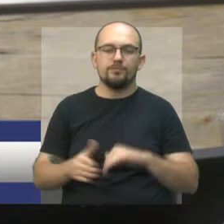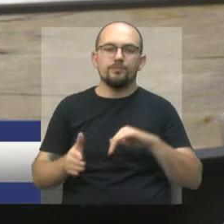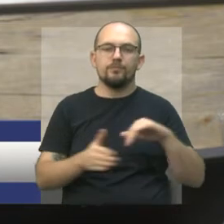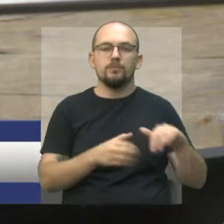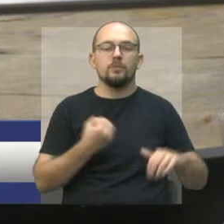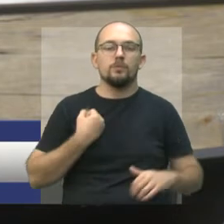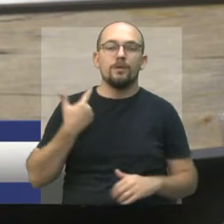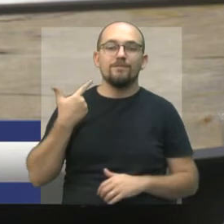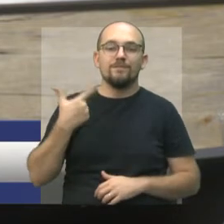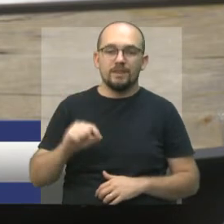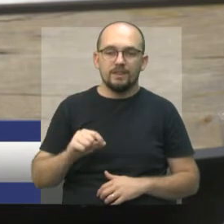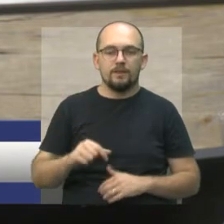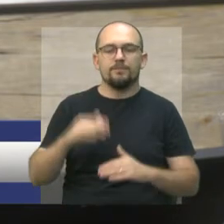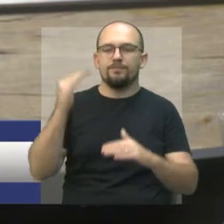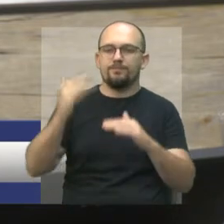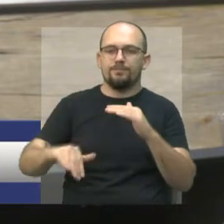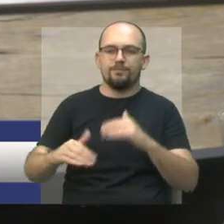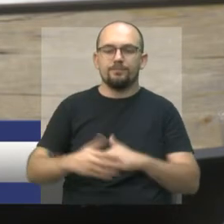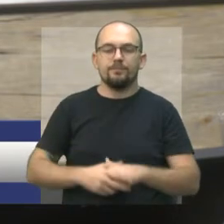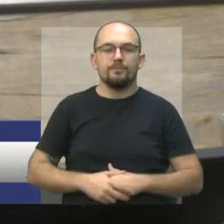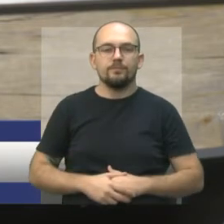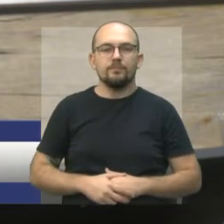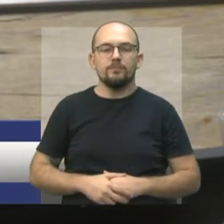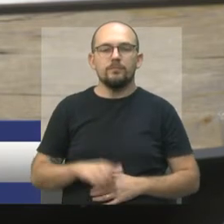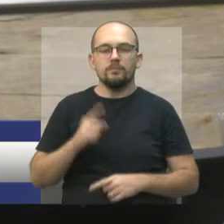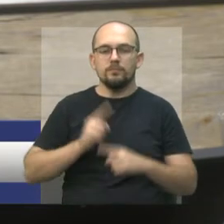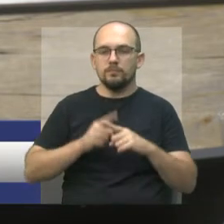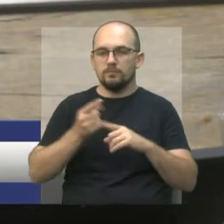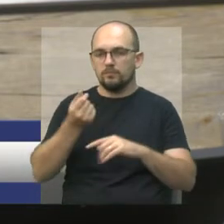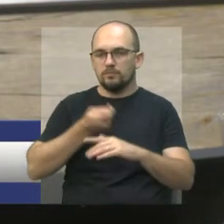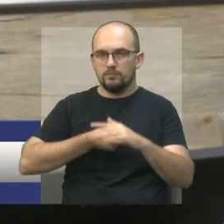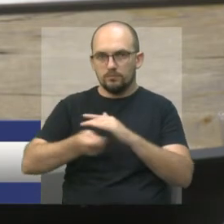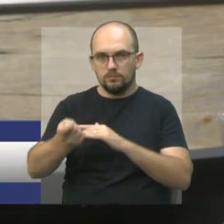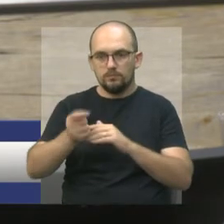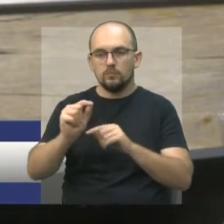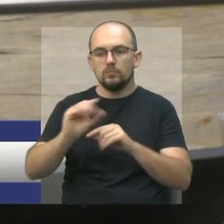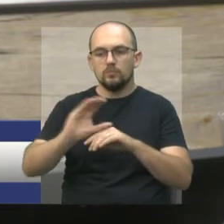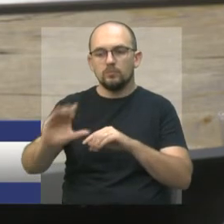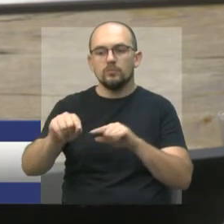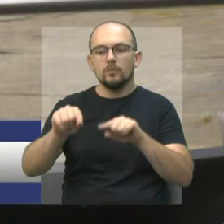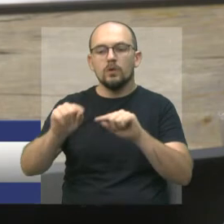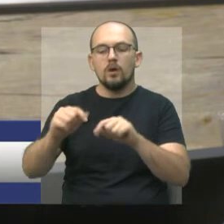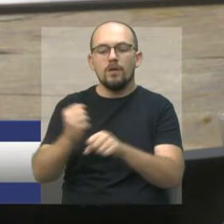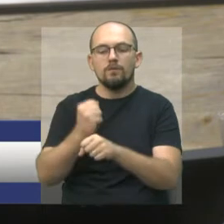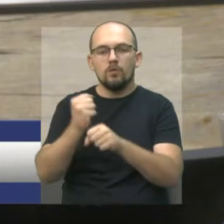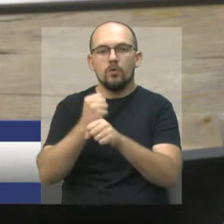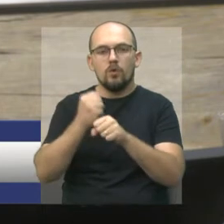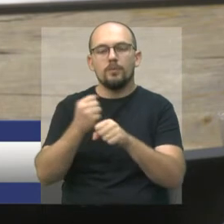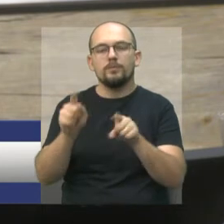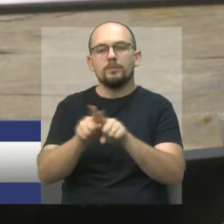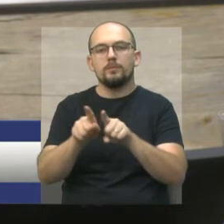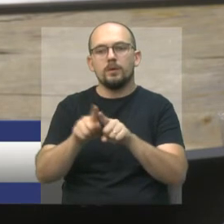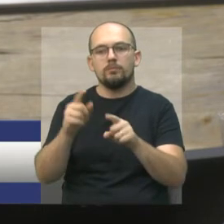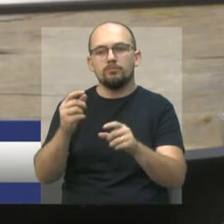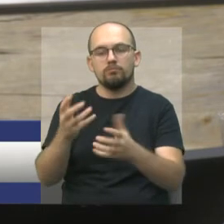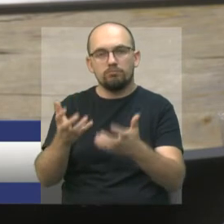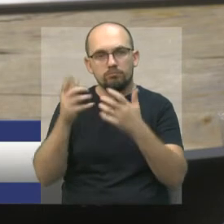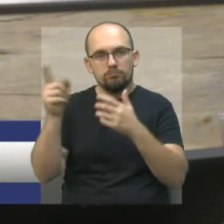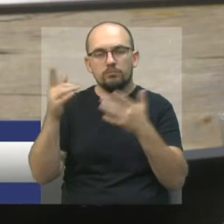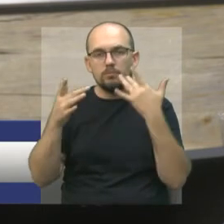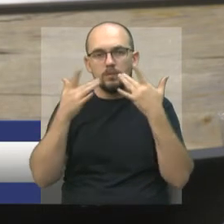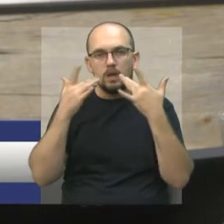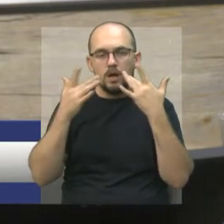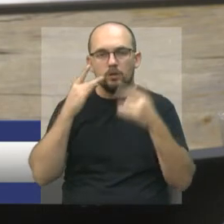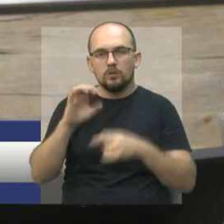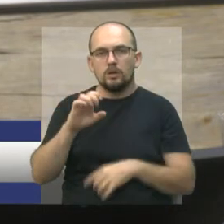contrária. Vez que a destinação dos recursos à promoção dos investimentos necessários para a reforma e revitalização do Teatro Municipal